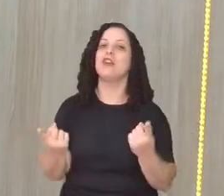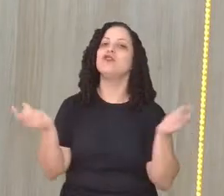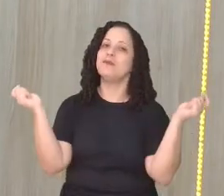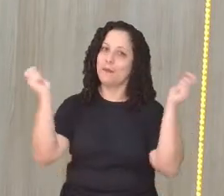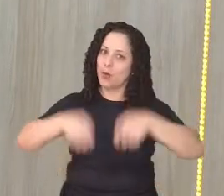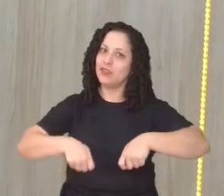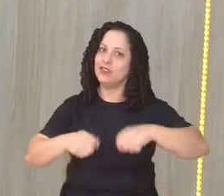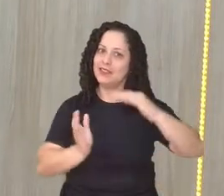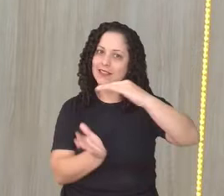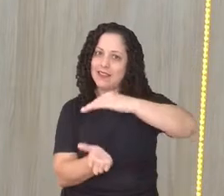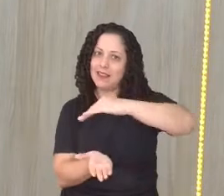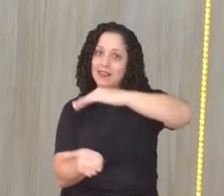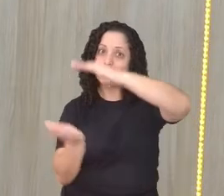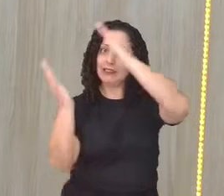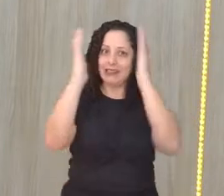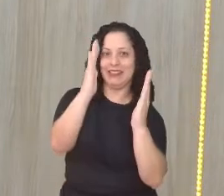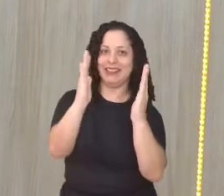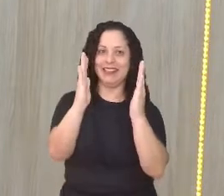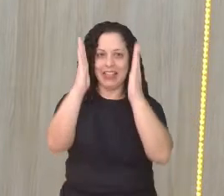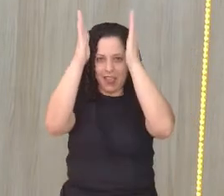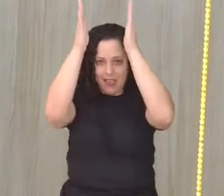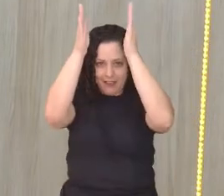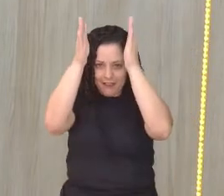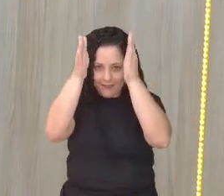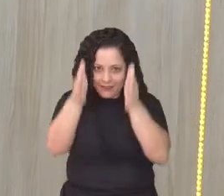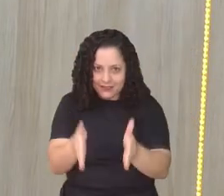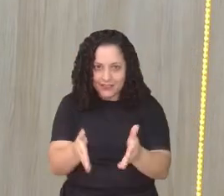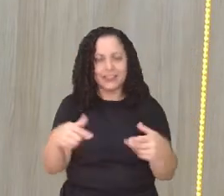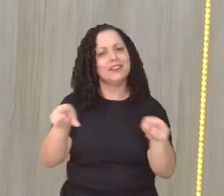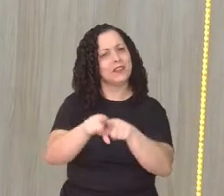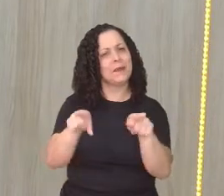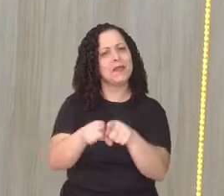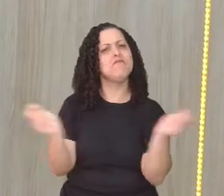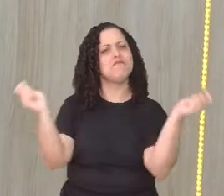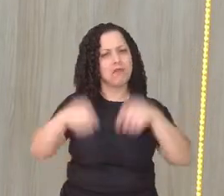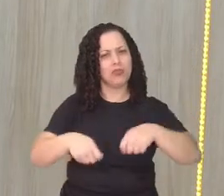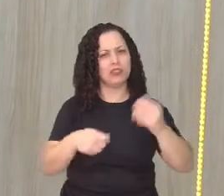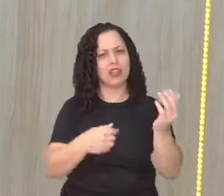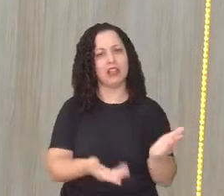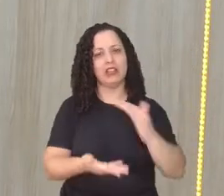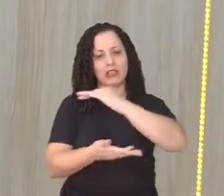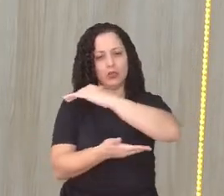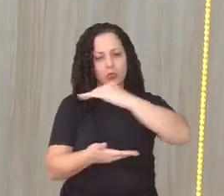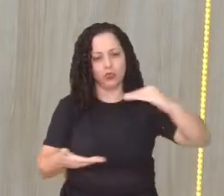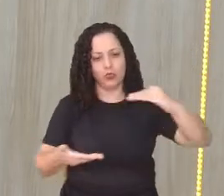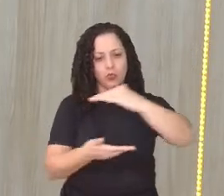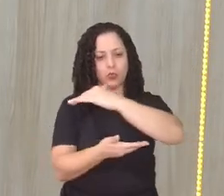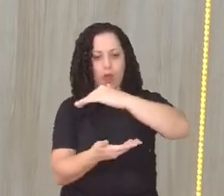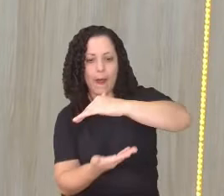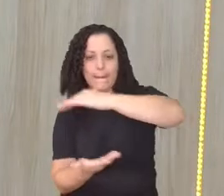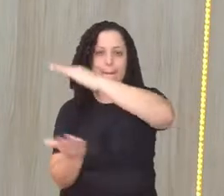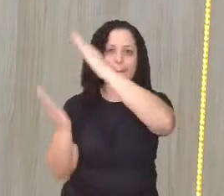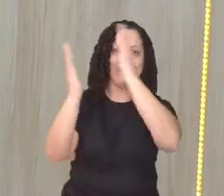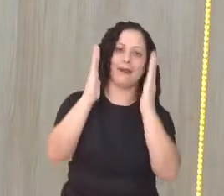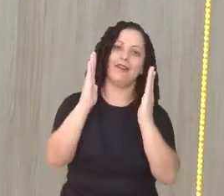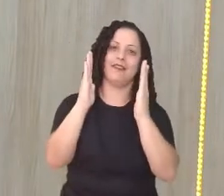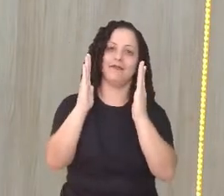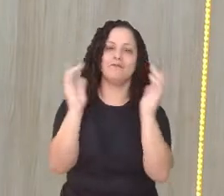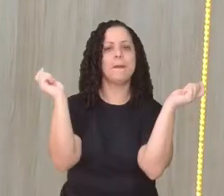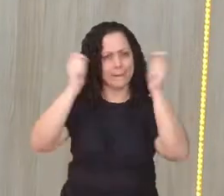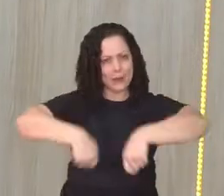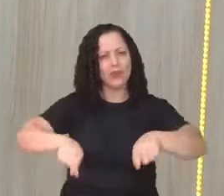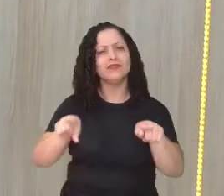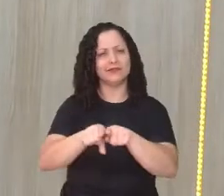poderia colocar o maior lado na vertical, ter 6 linhas e apenas